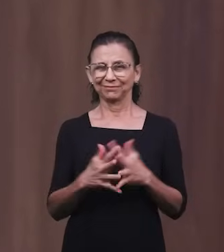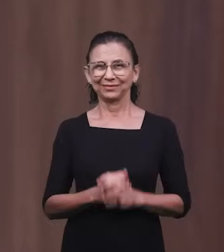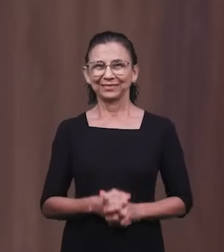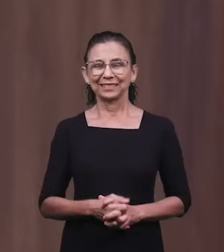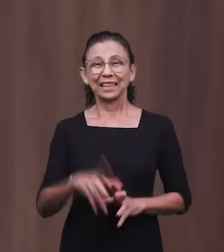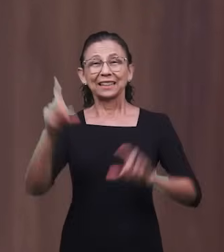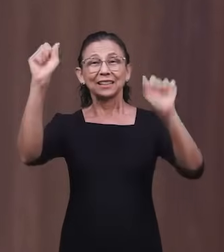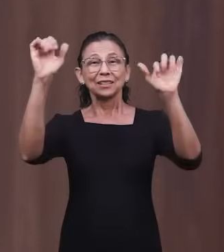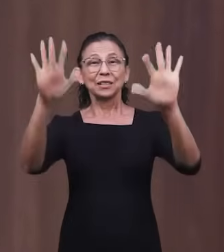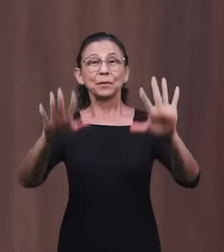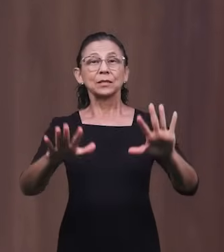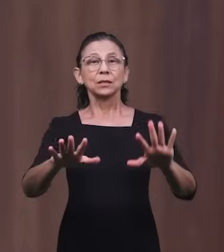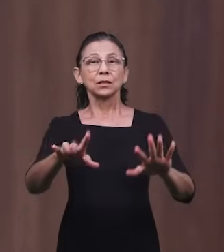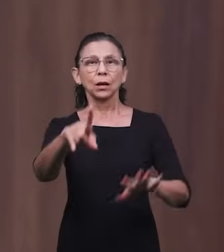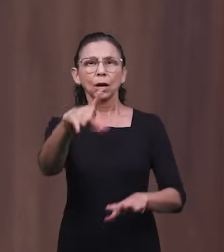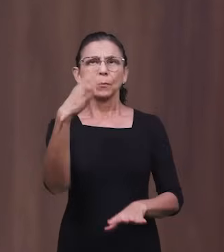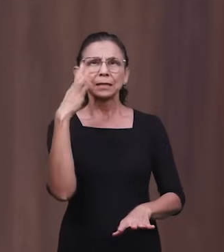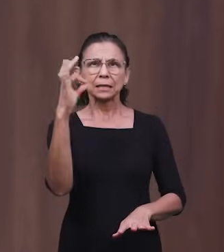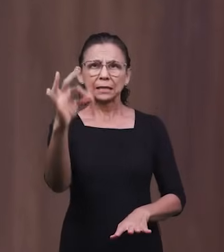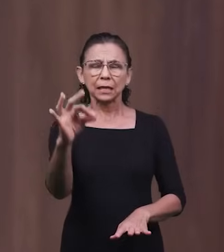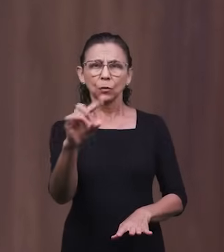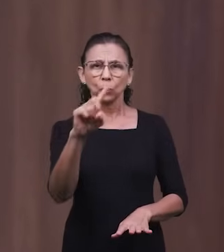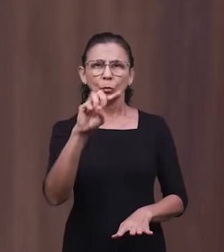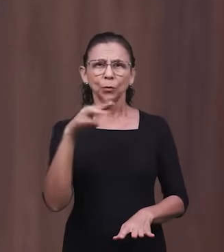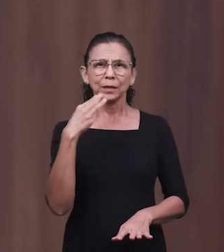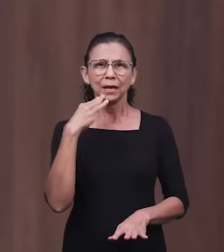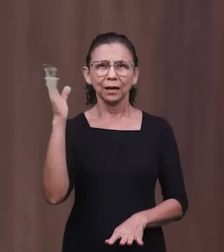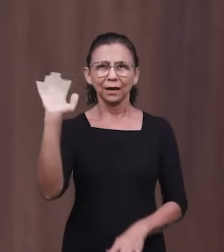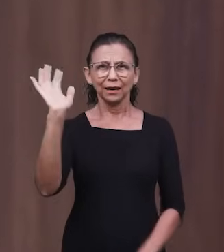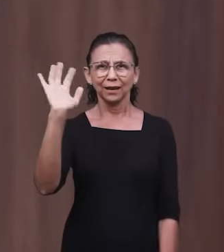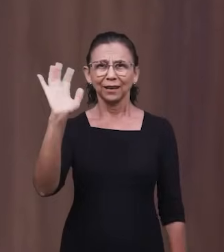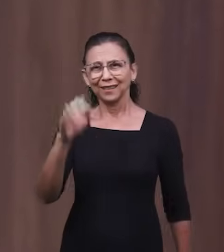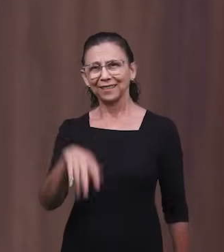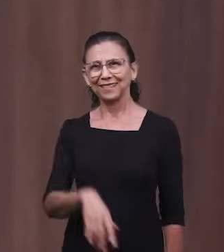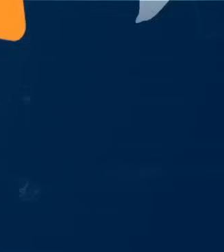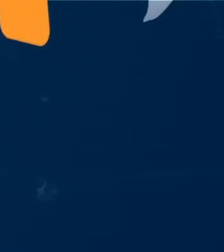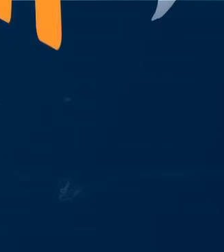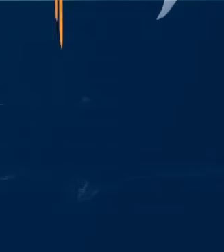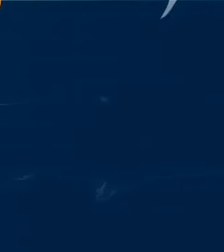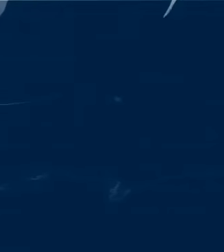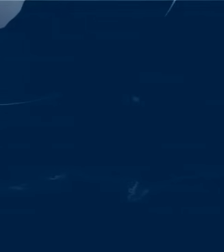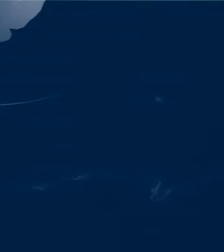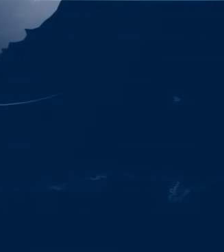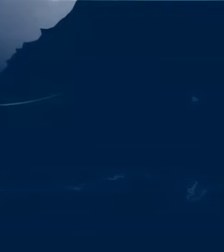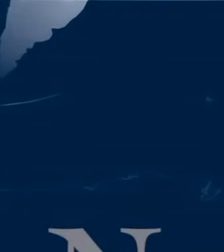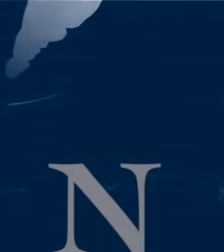manainews@radiomanaim.com.br. Que Deus abençoe e, ó, vamos chegar a 1 milhão, hein? A paz do Senhor Jesus!